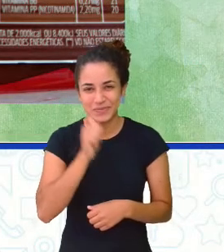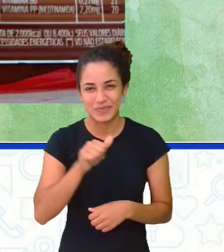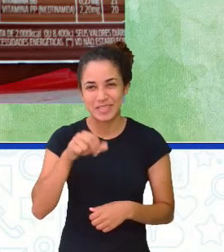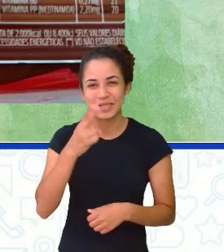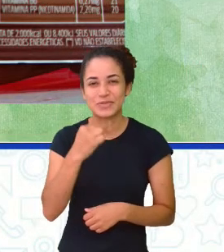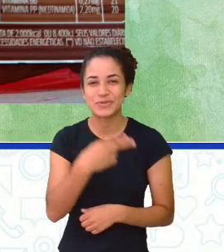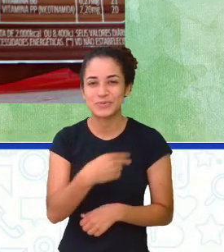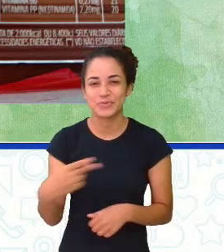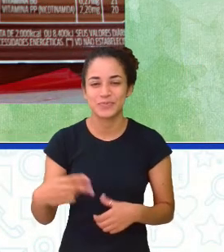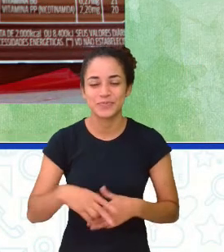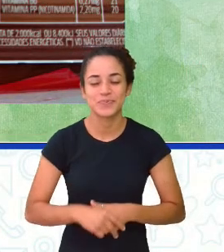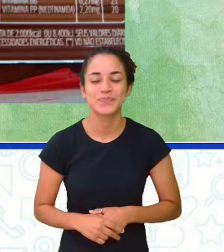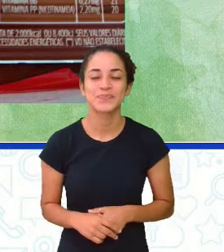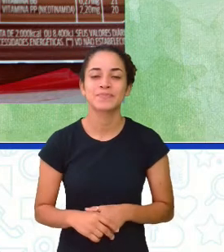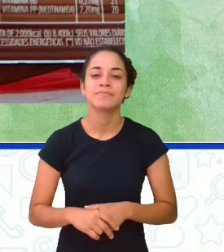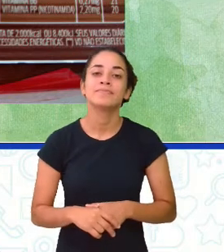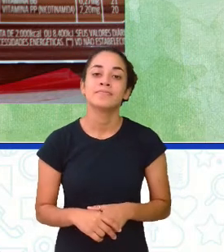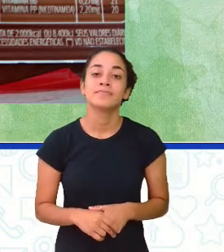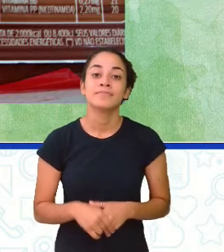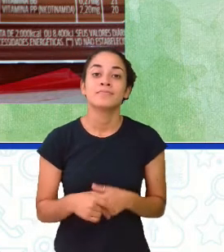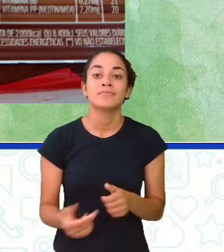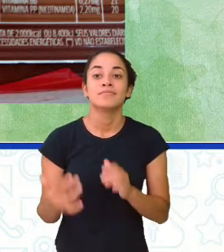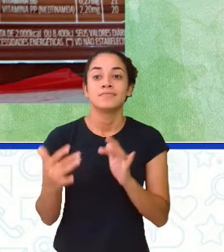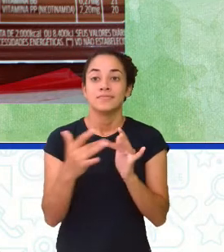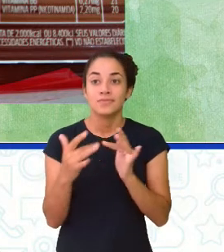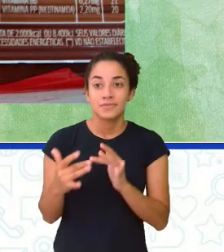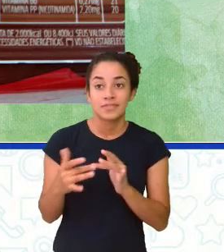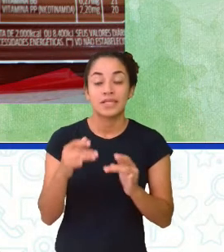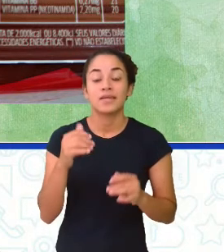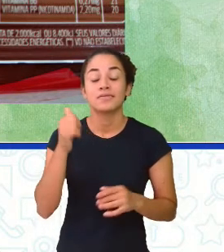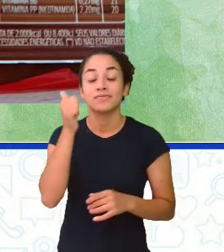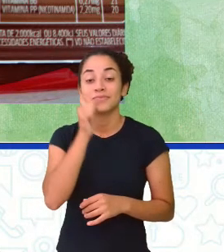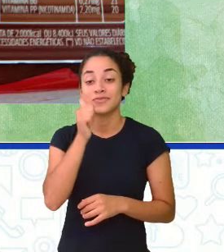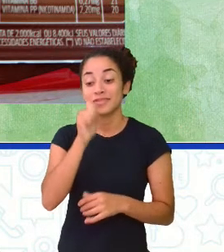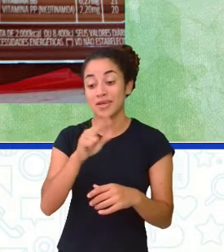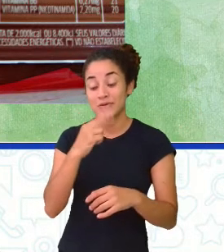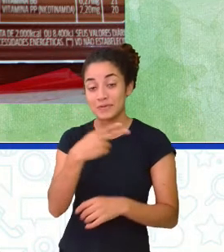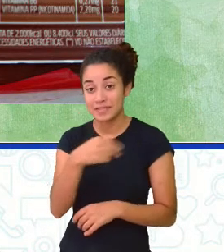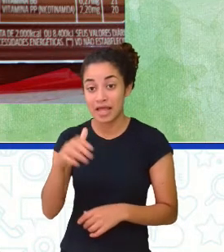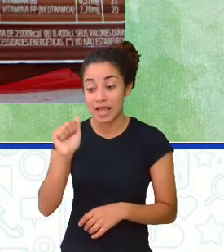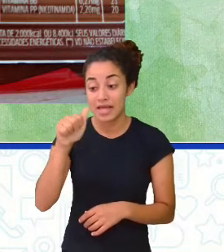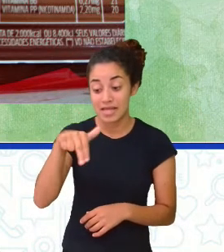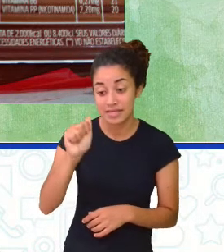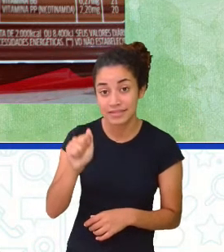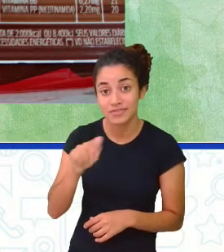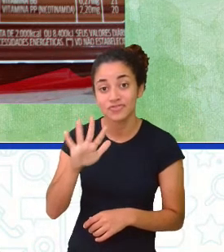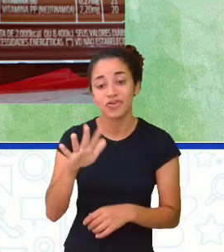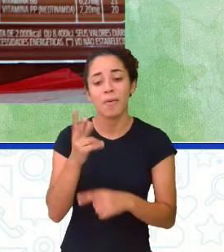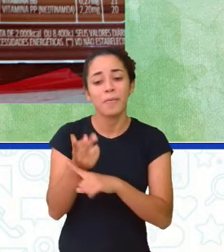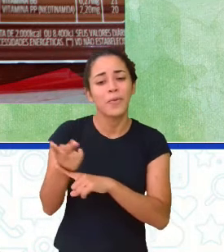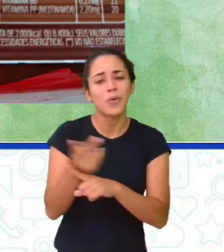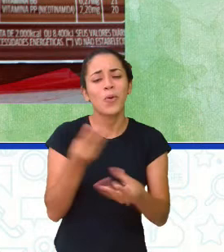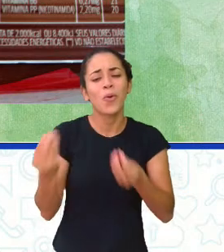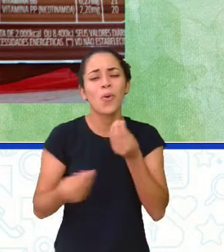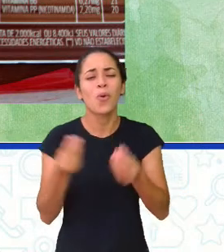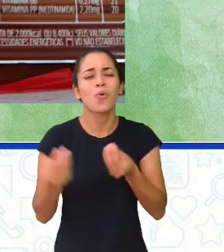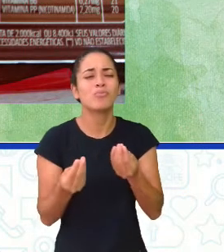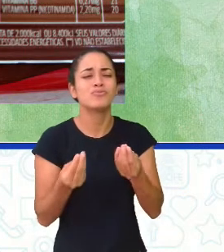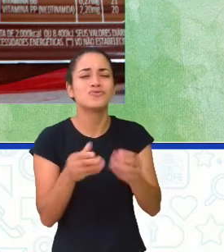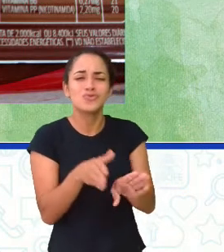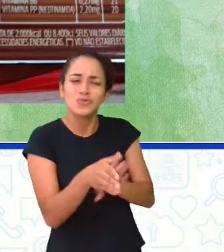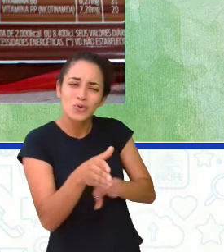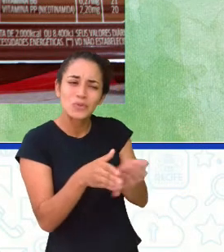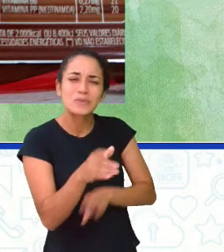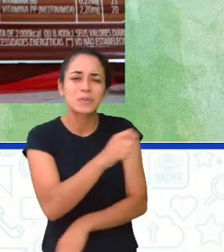nutricionista. Então, eu, em contato com a nutricionista Ana Borges, eu fui em busca de dizer assim, mas como é que a gente orienta os alunos da gente